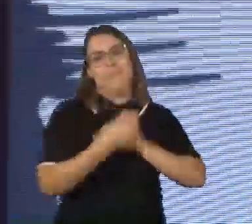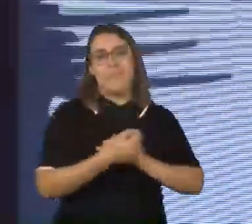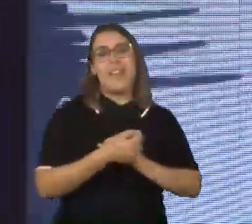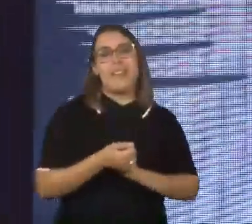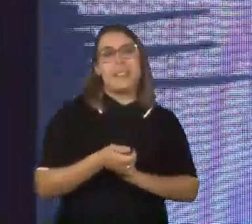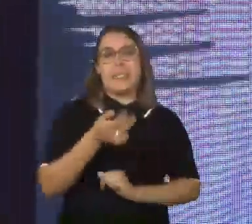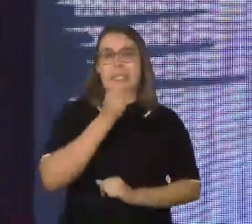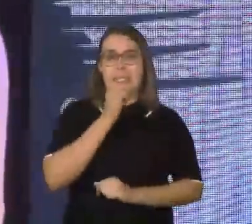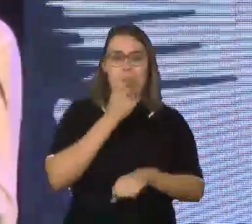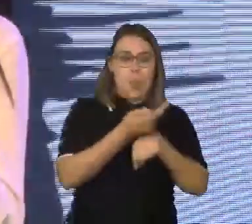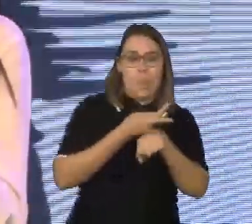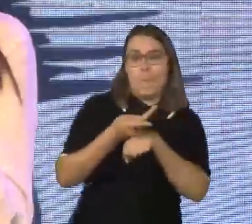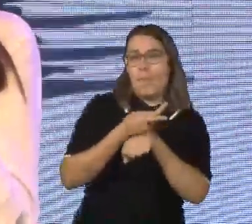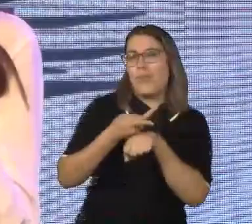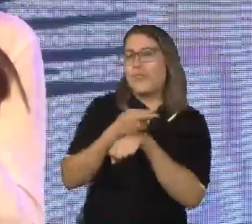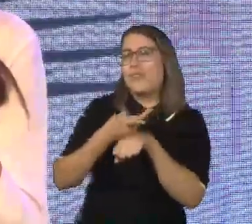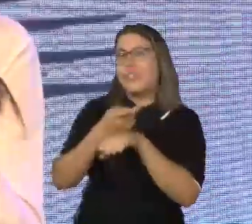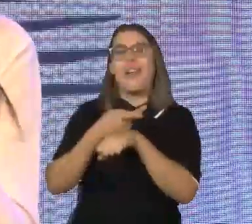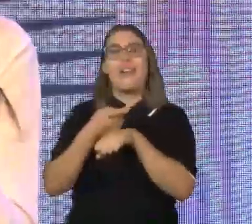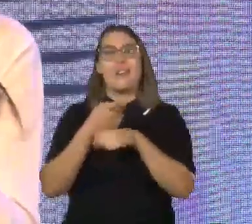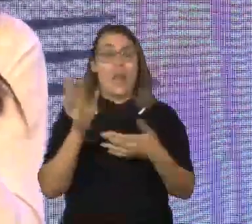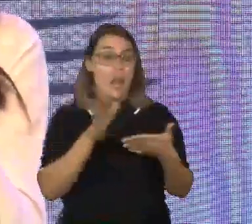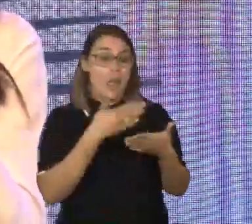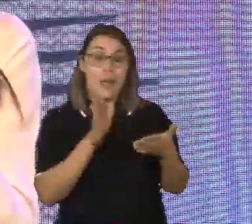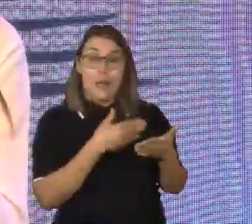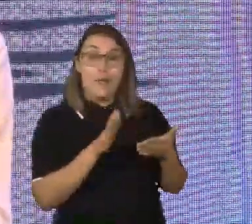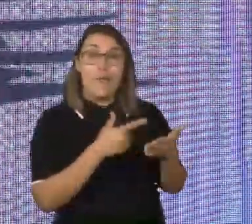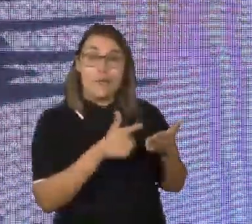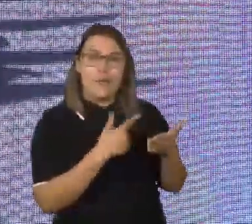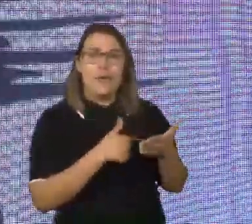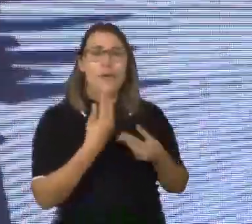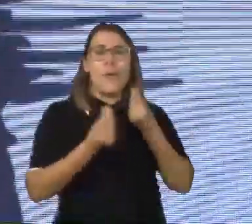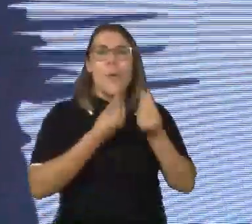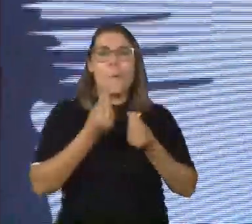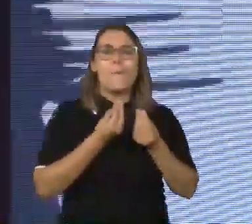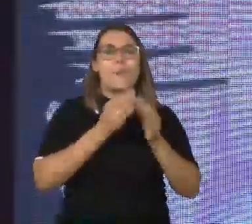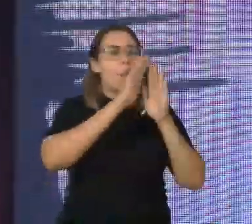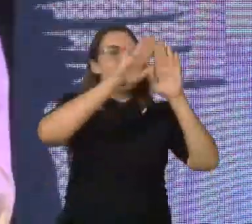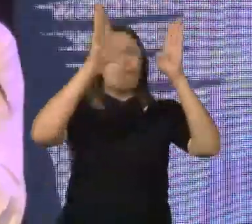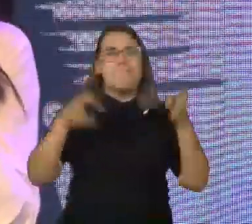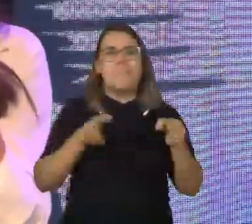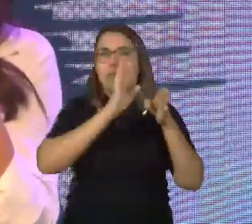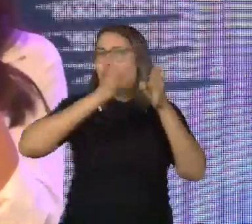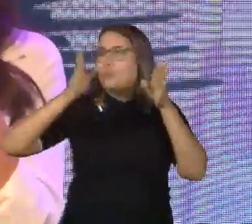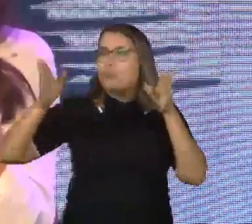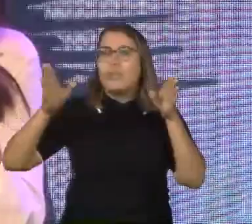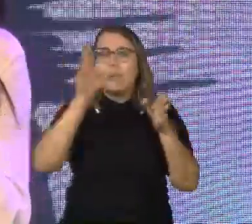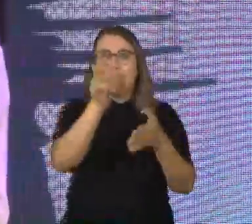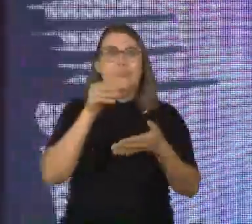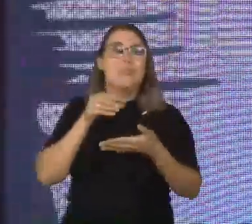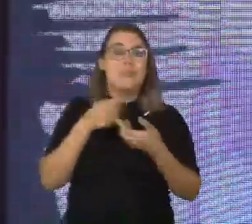Vamos buscar os livros da diversidade. Vamos oferecer uma biblioteca rica. Vamos trazer diversidade no nosso corpo